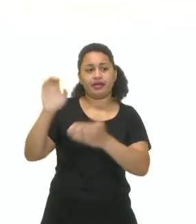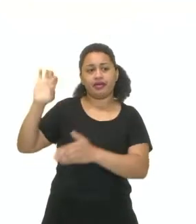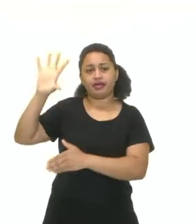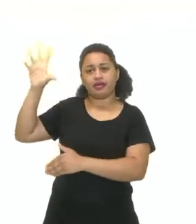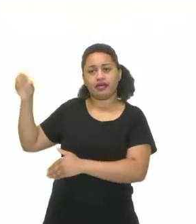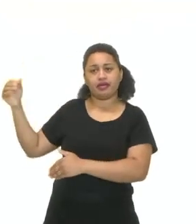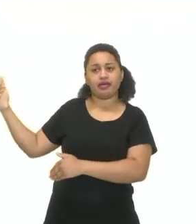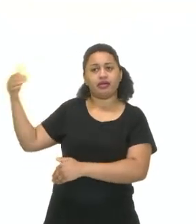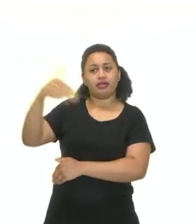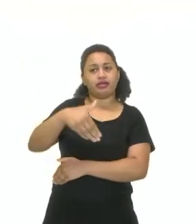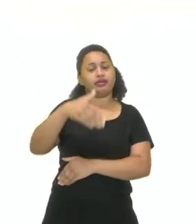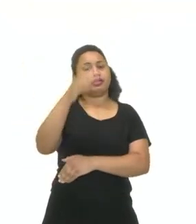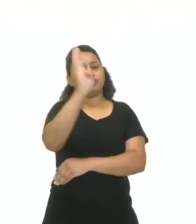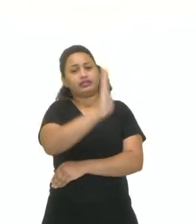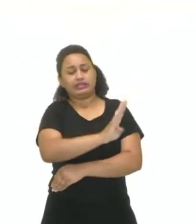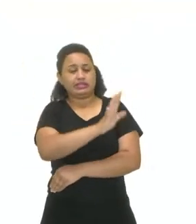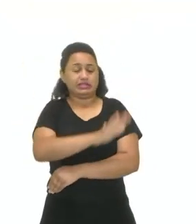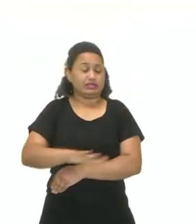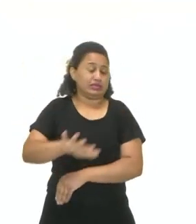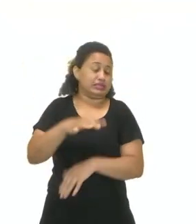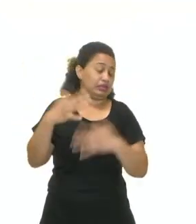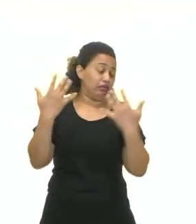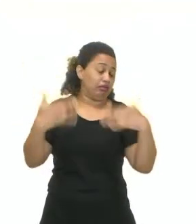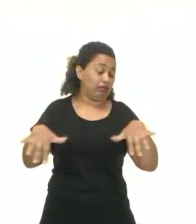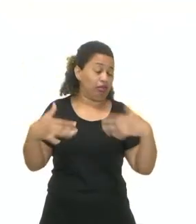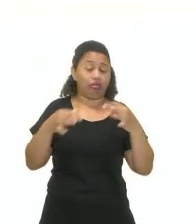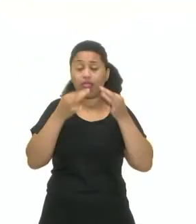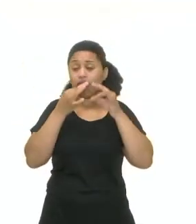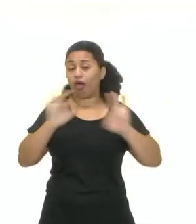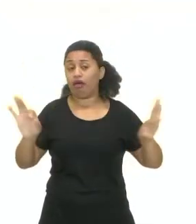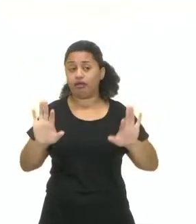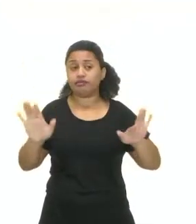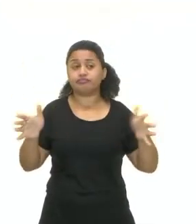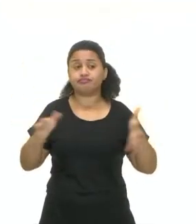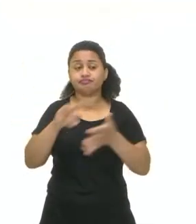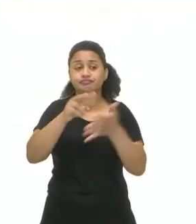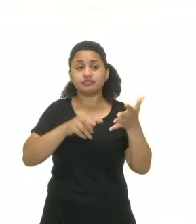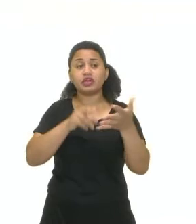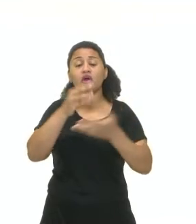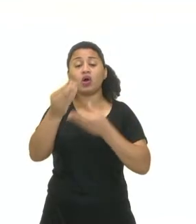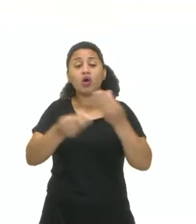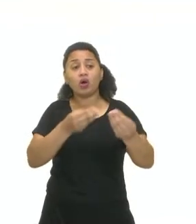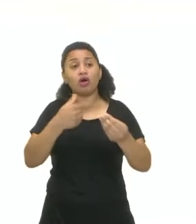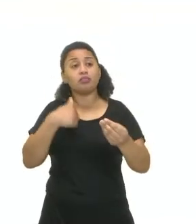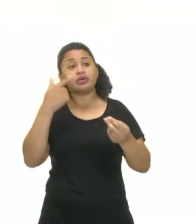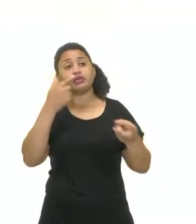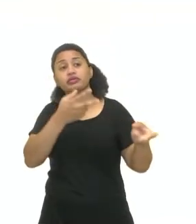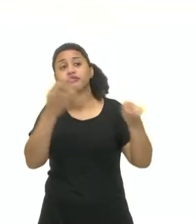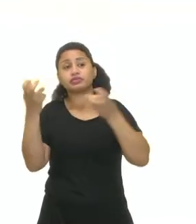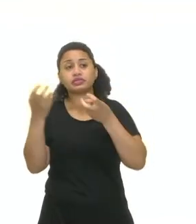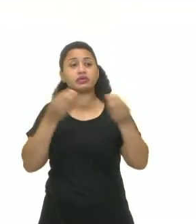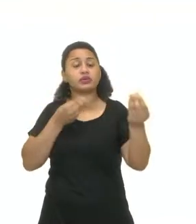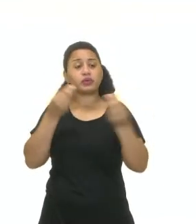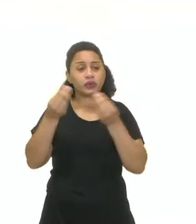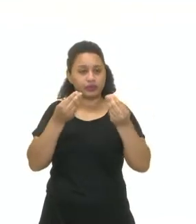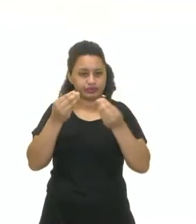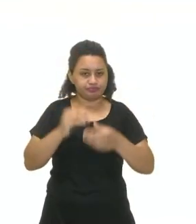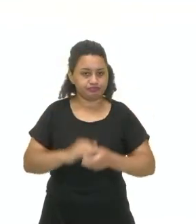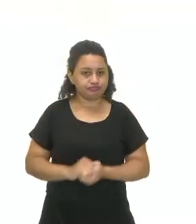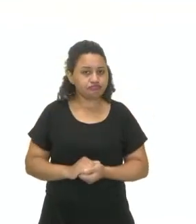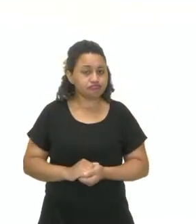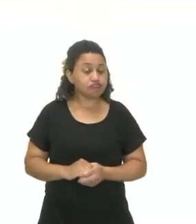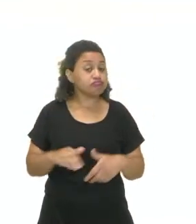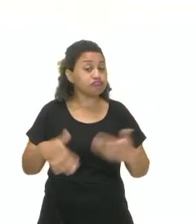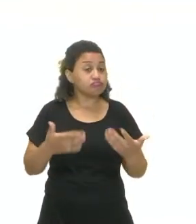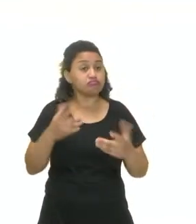para o Brasil em condições péssimas. E agora a gente vai ler um trecho como o poeta via isso. Então,